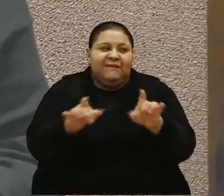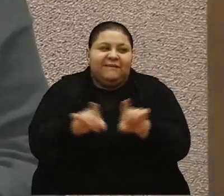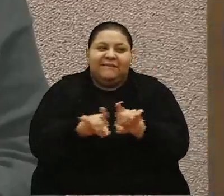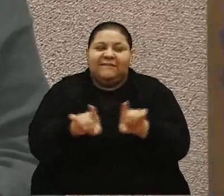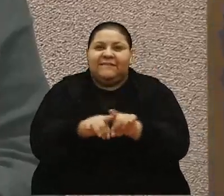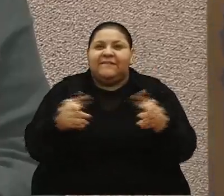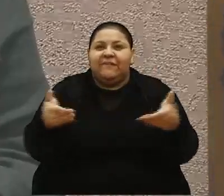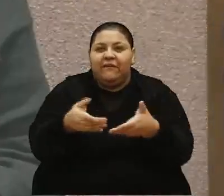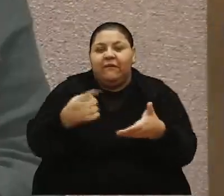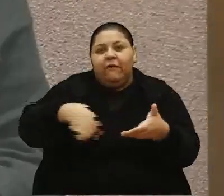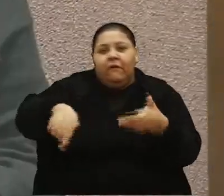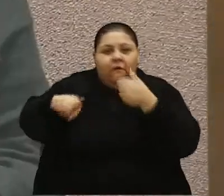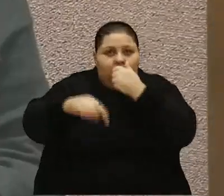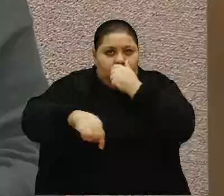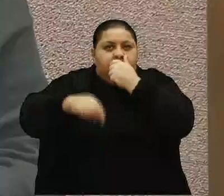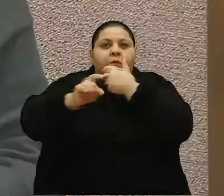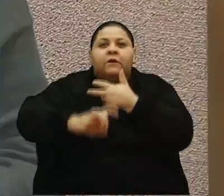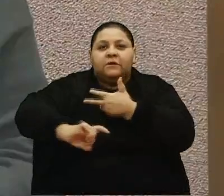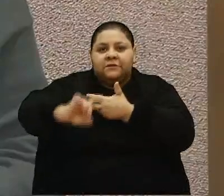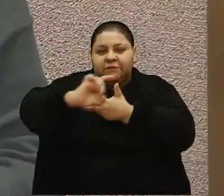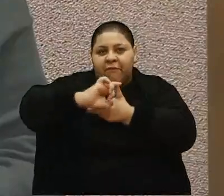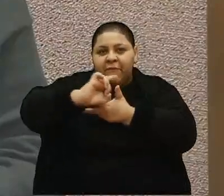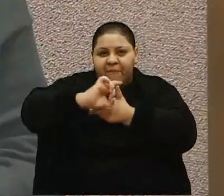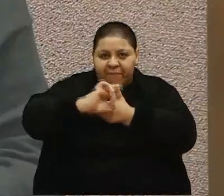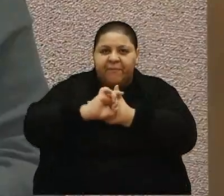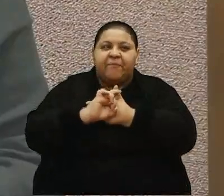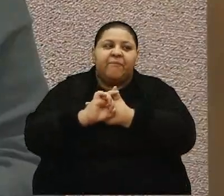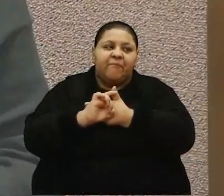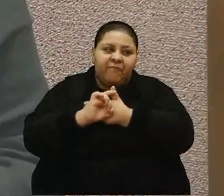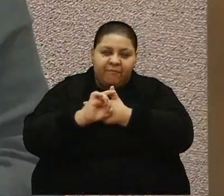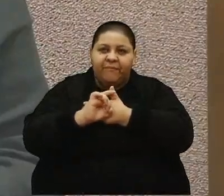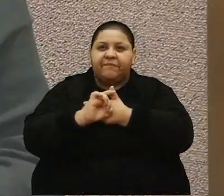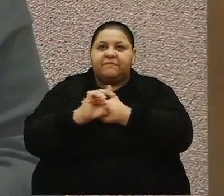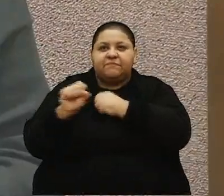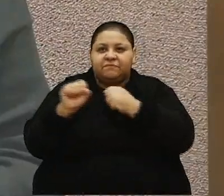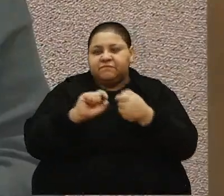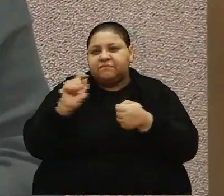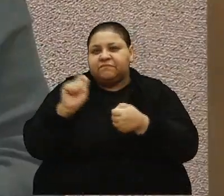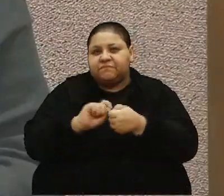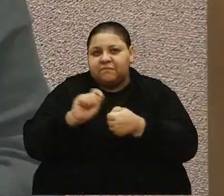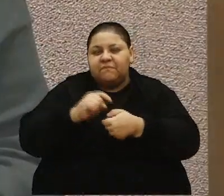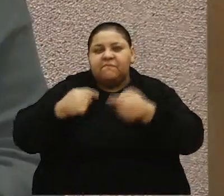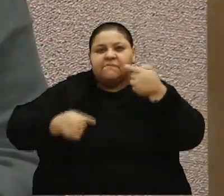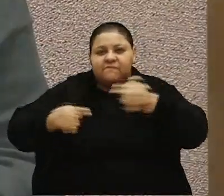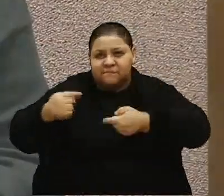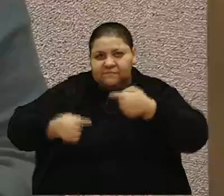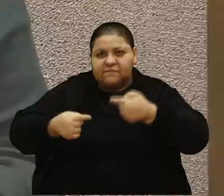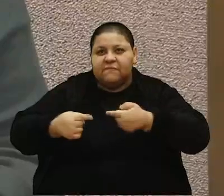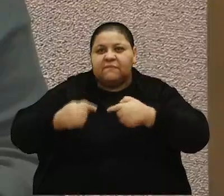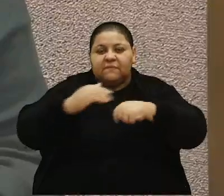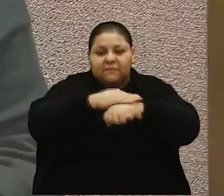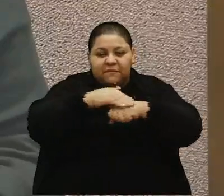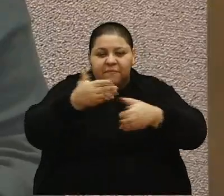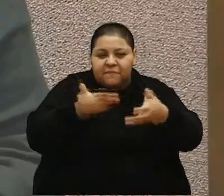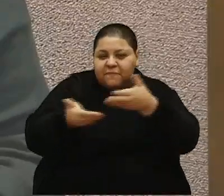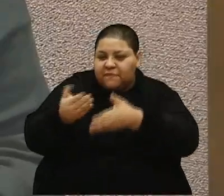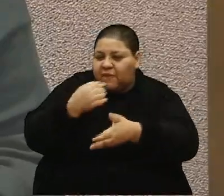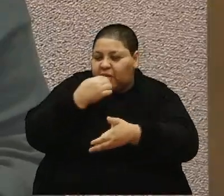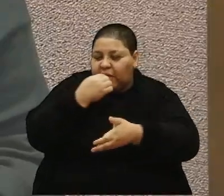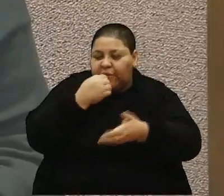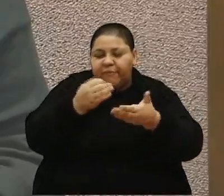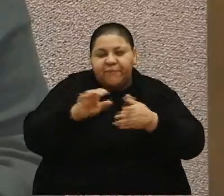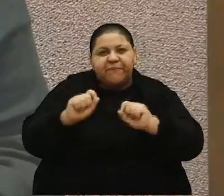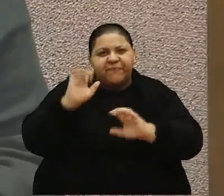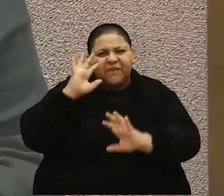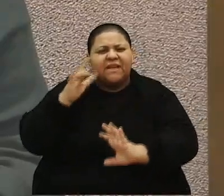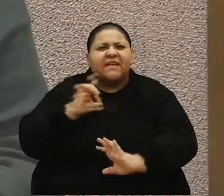essa informação que eu obtive, para motivo que a gente possa fazer um debate, né? Conversarmos entre nós sobre essa situação.